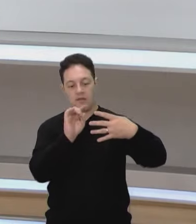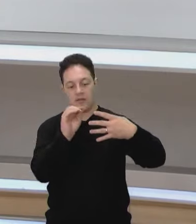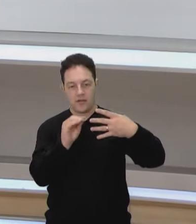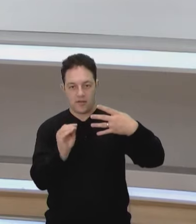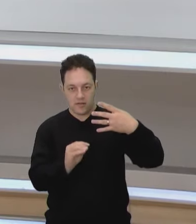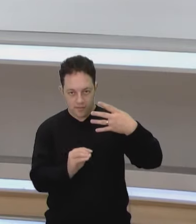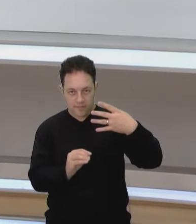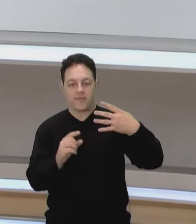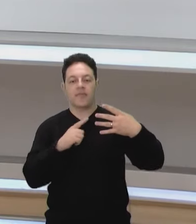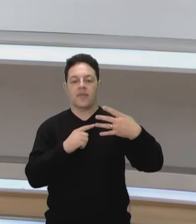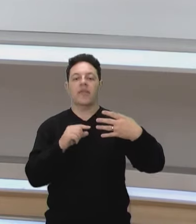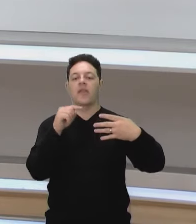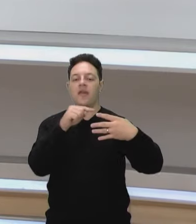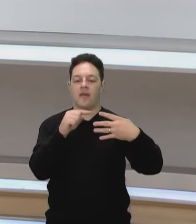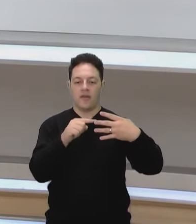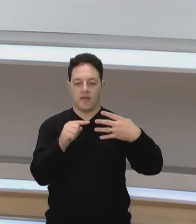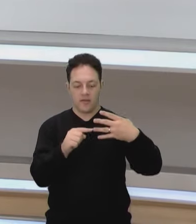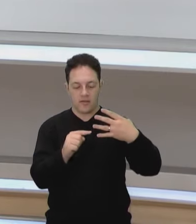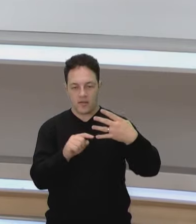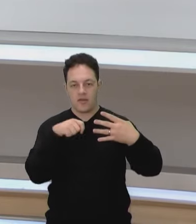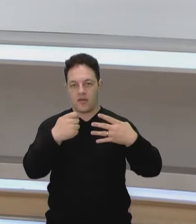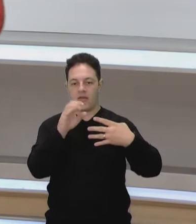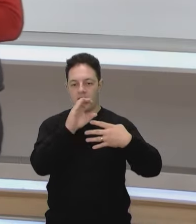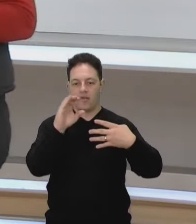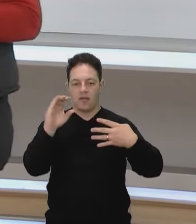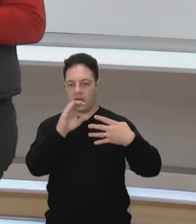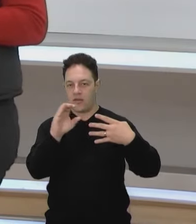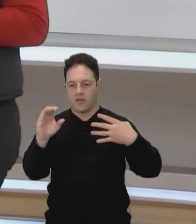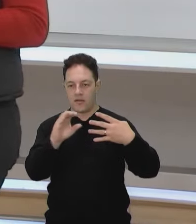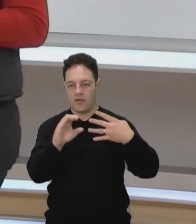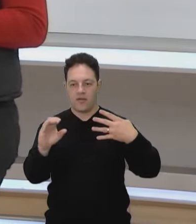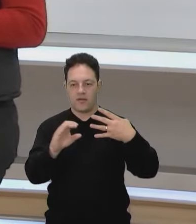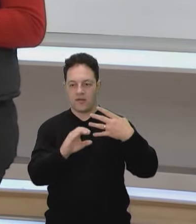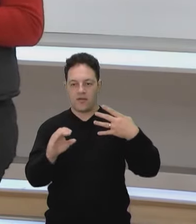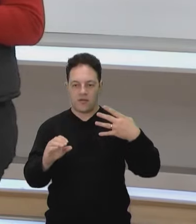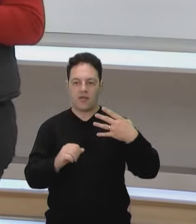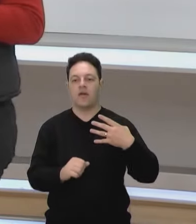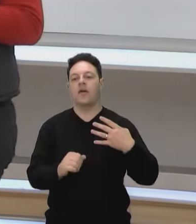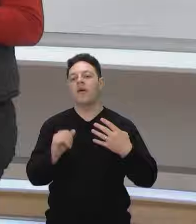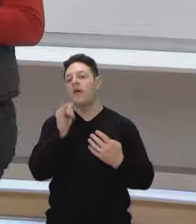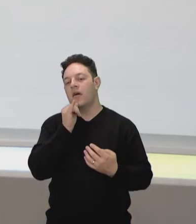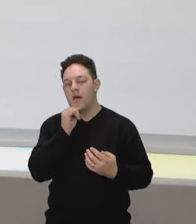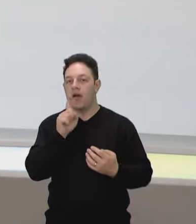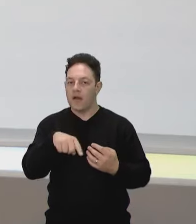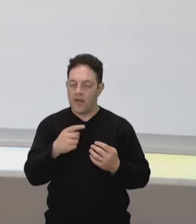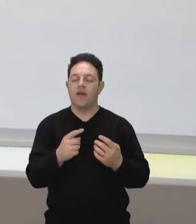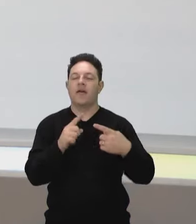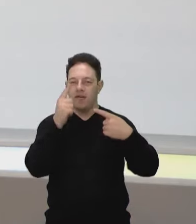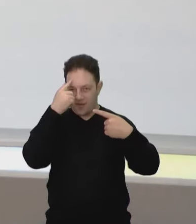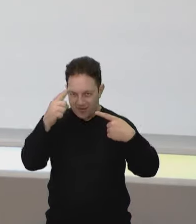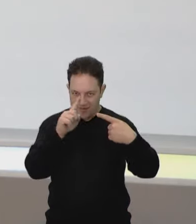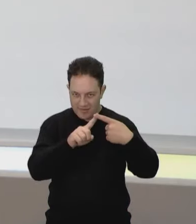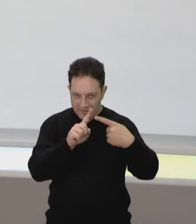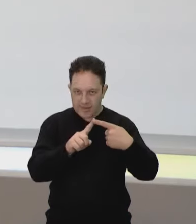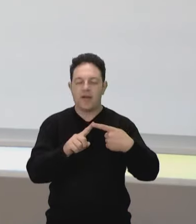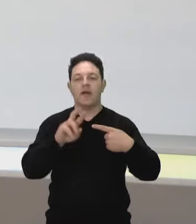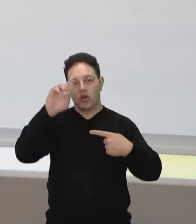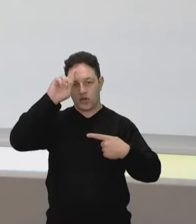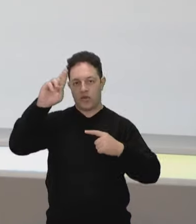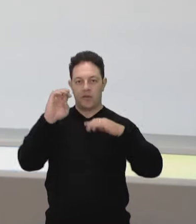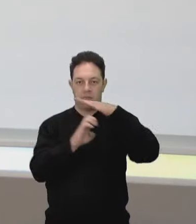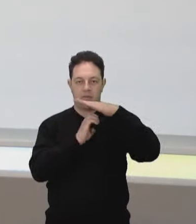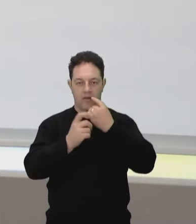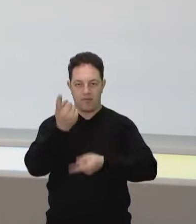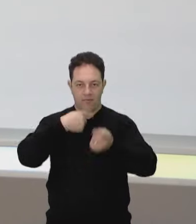componentes curriculares, né, 4CC, que é o empreendedorismo, que aqui no Centro de Mídias é o professor